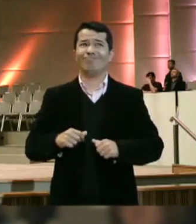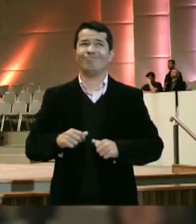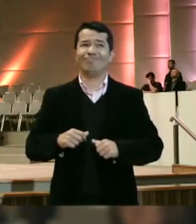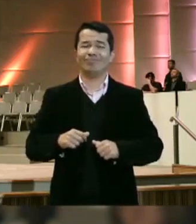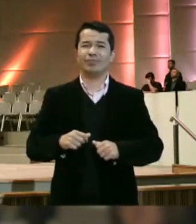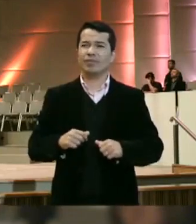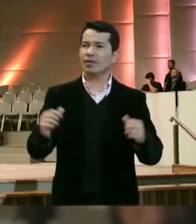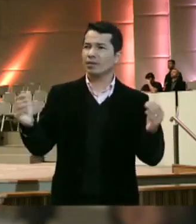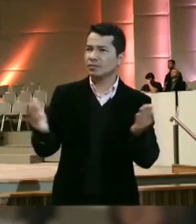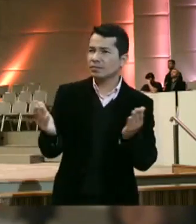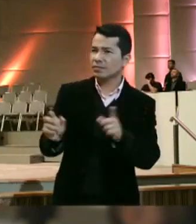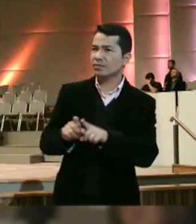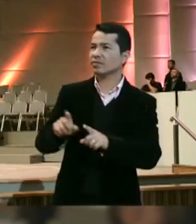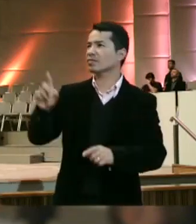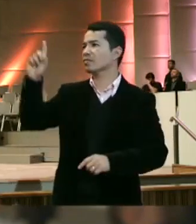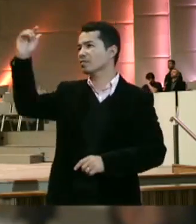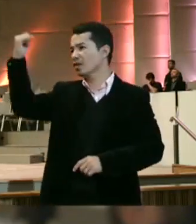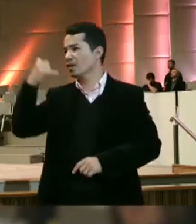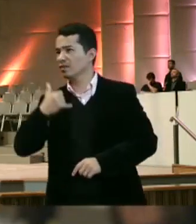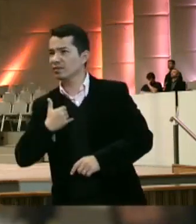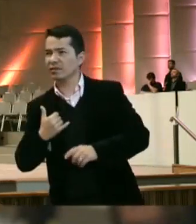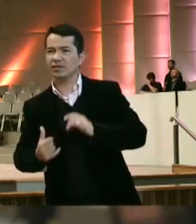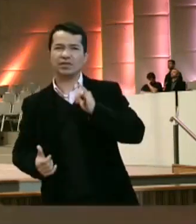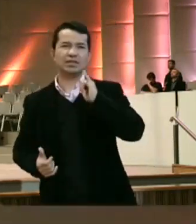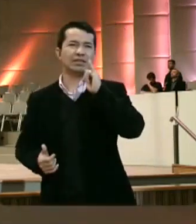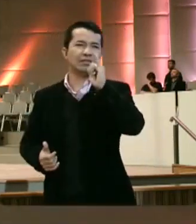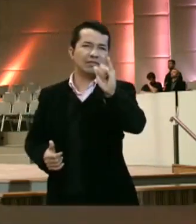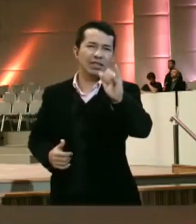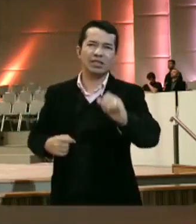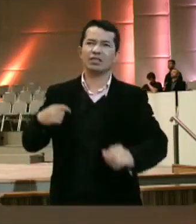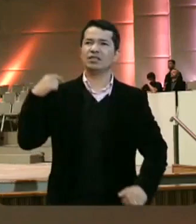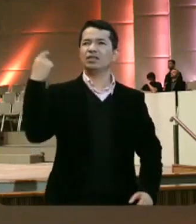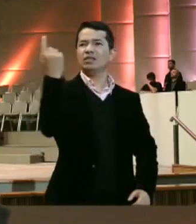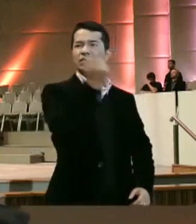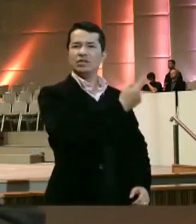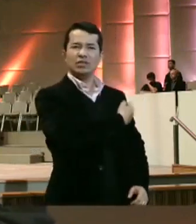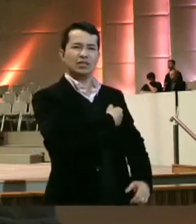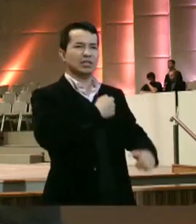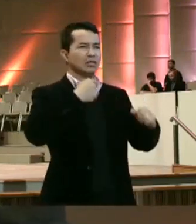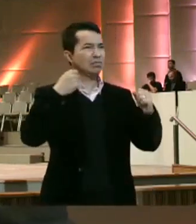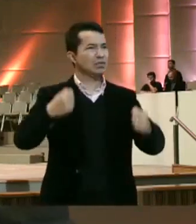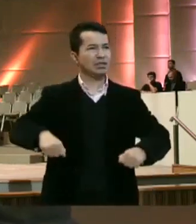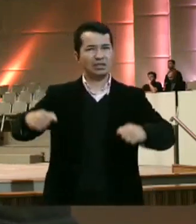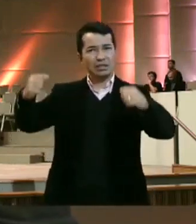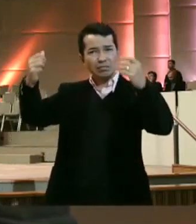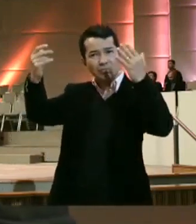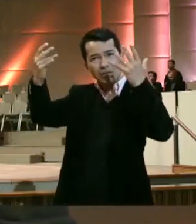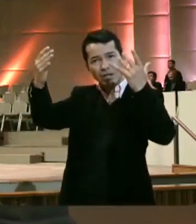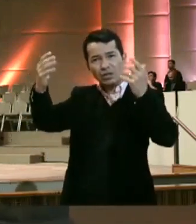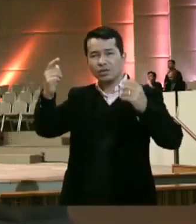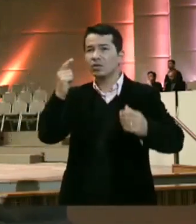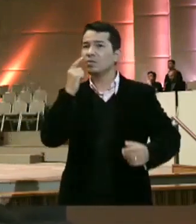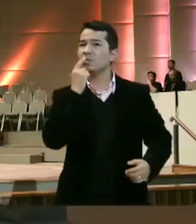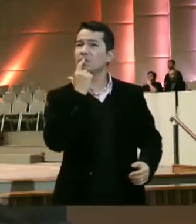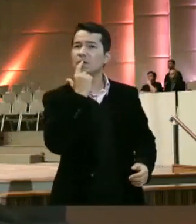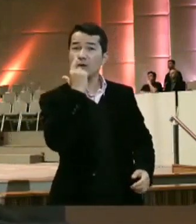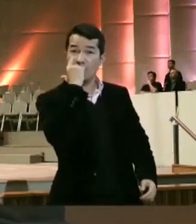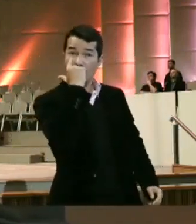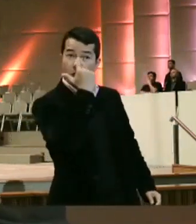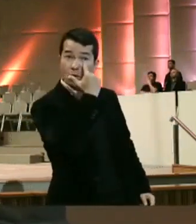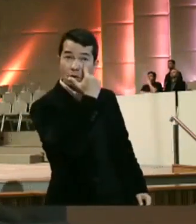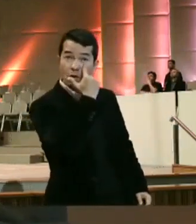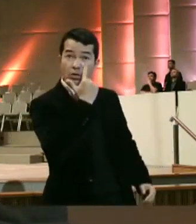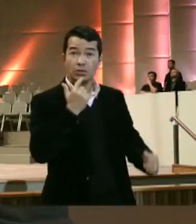deixa eu tratar a tua boca, deixa eu tratar as tuas mãos, deixa eu tratar a